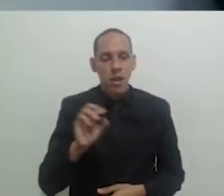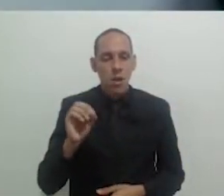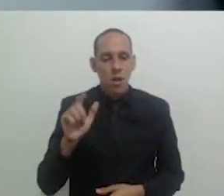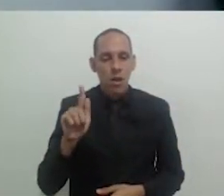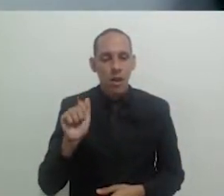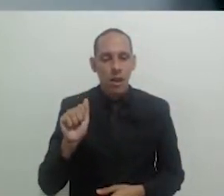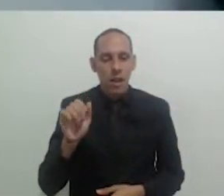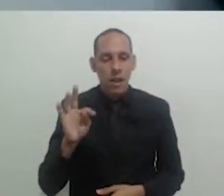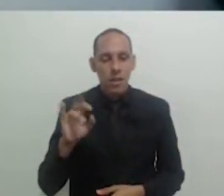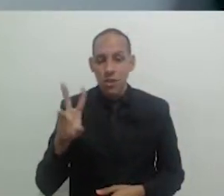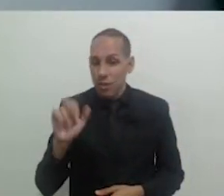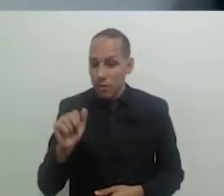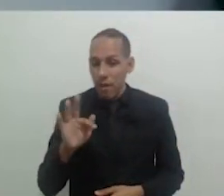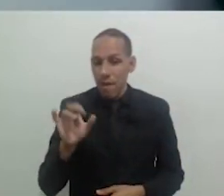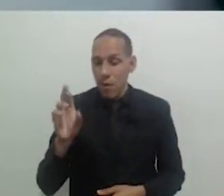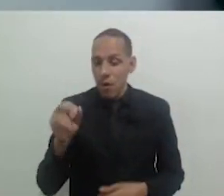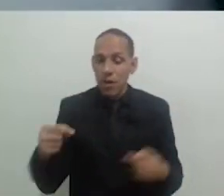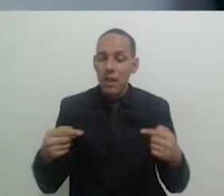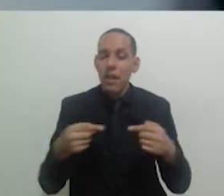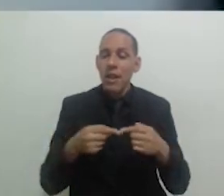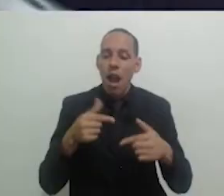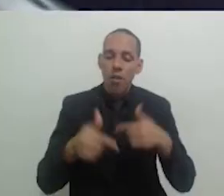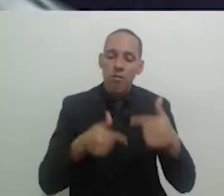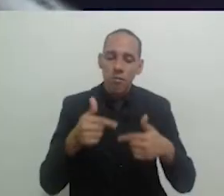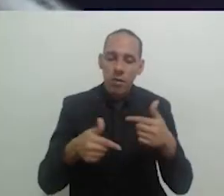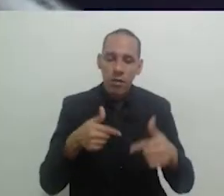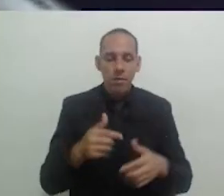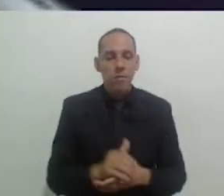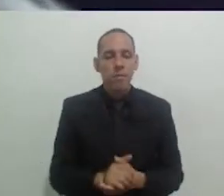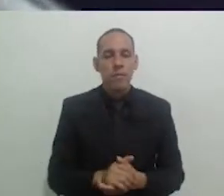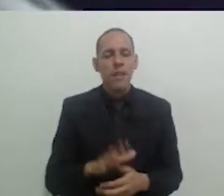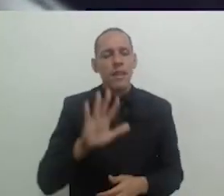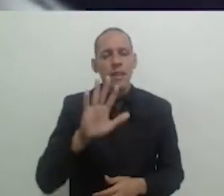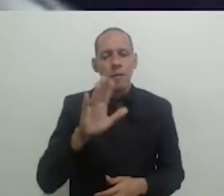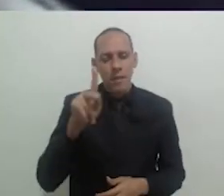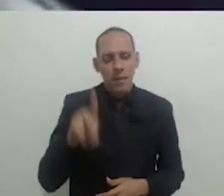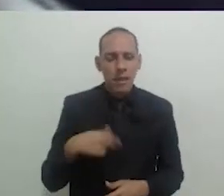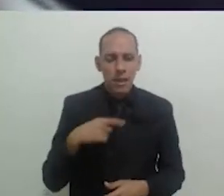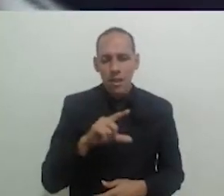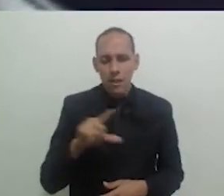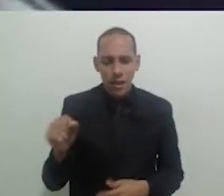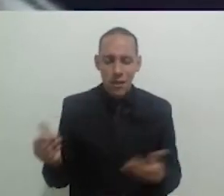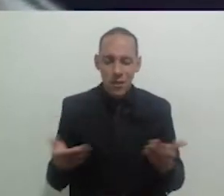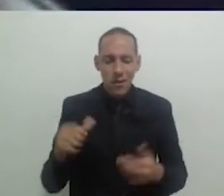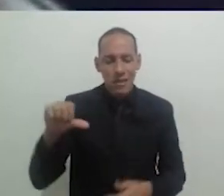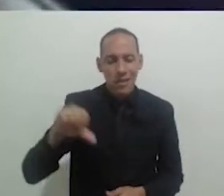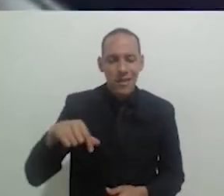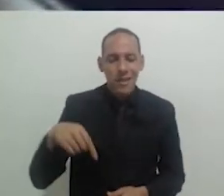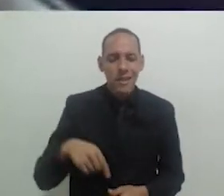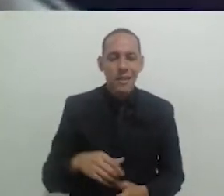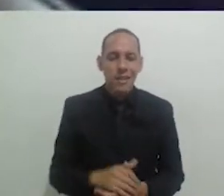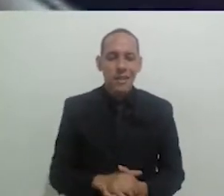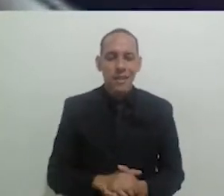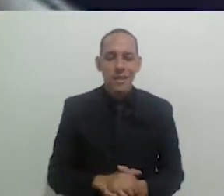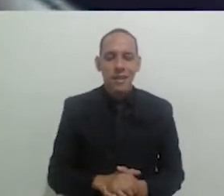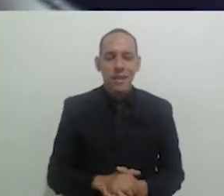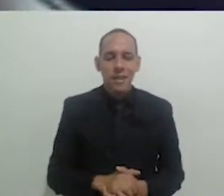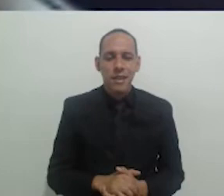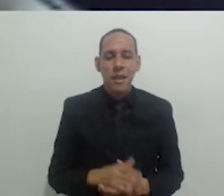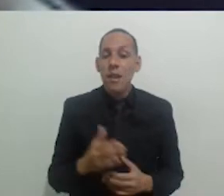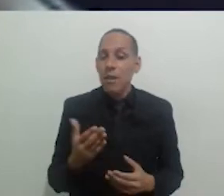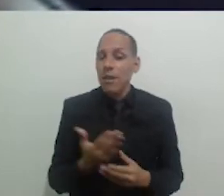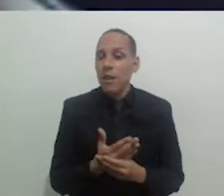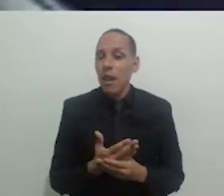função. Mas depois... Presidente, que o tribunal... eu saí aqui um pouco, está ruim hoje aqui. Qual é o processo? Qual é o... É o